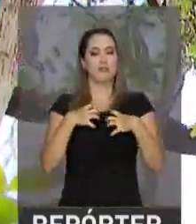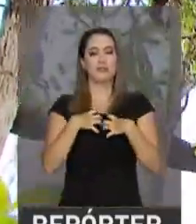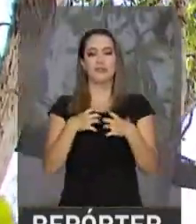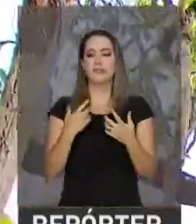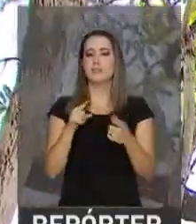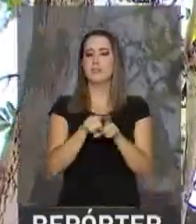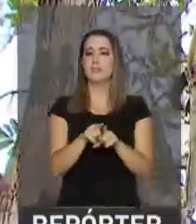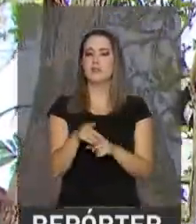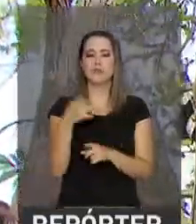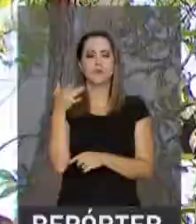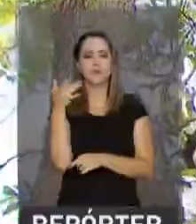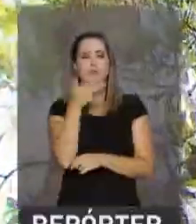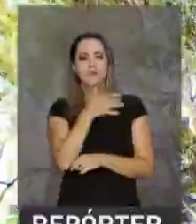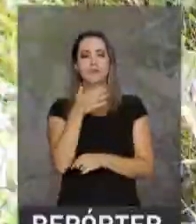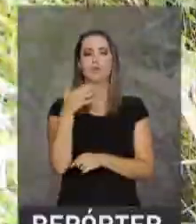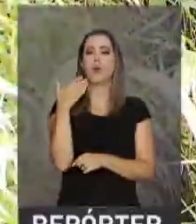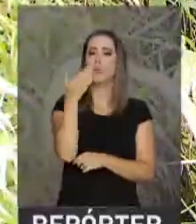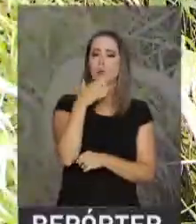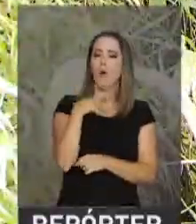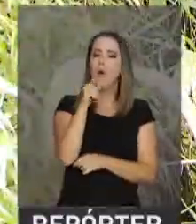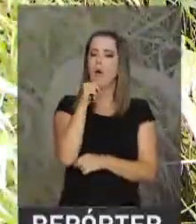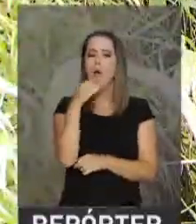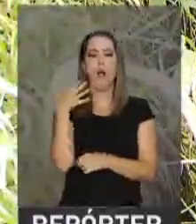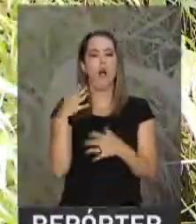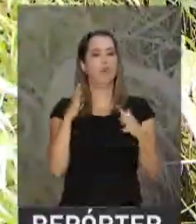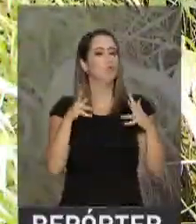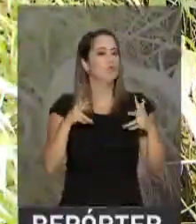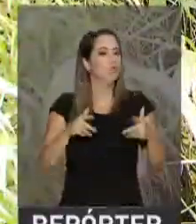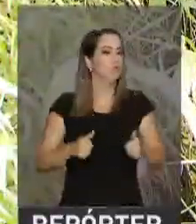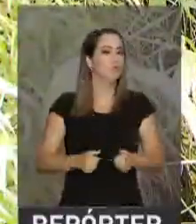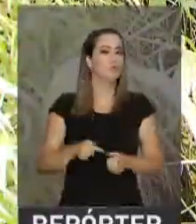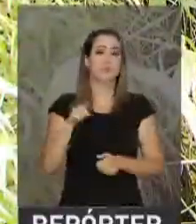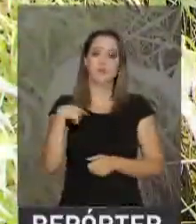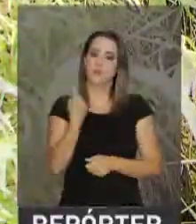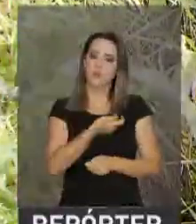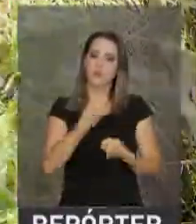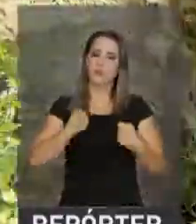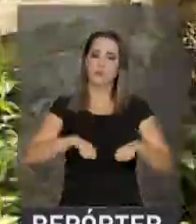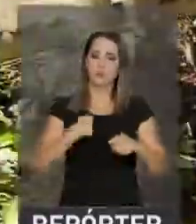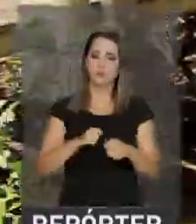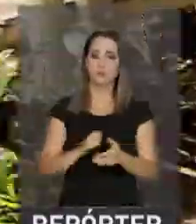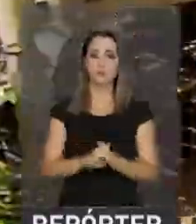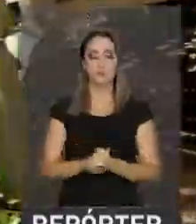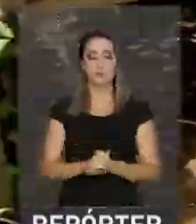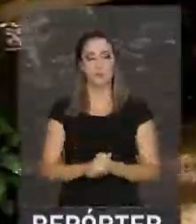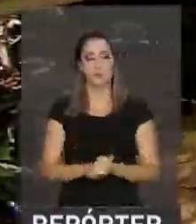gostosa, de sabor e a água pura. Então vamos batalhar por isso todos nós.